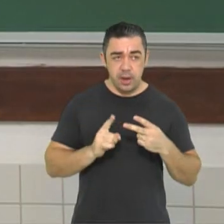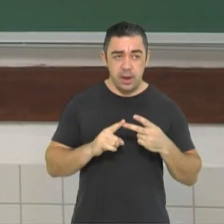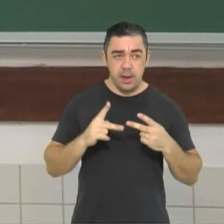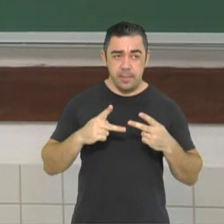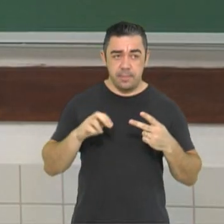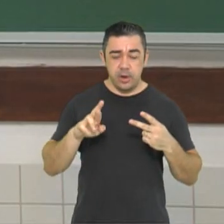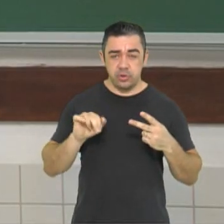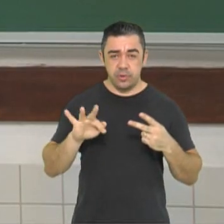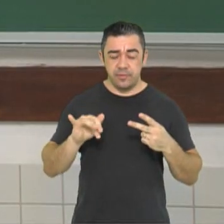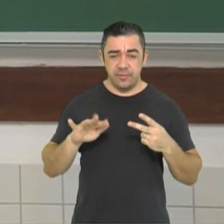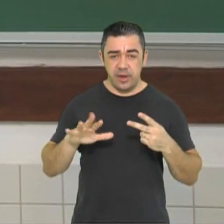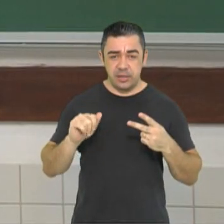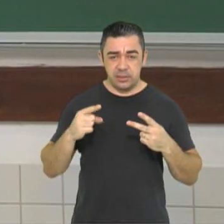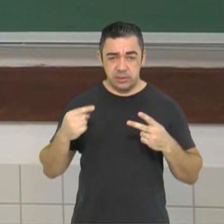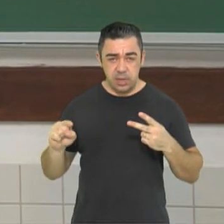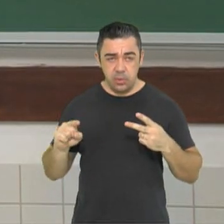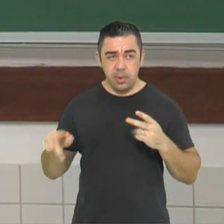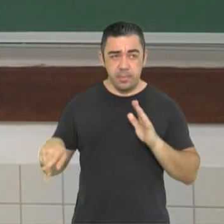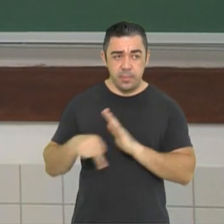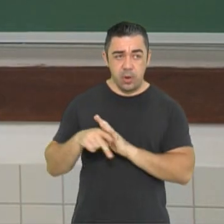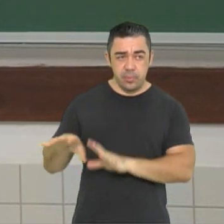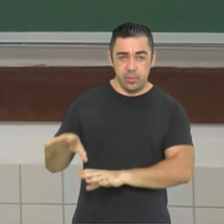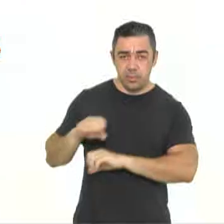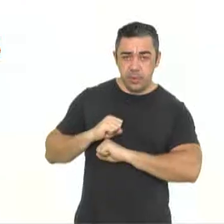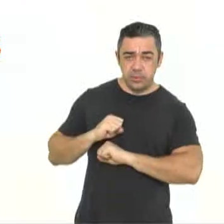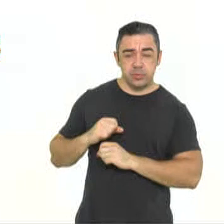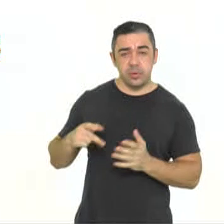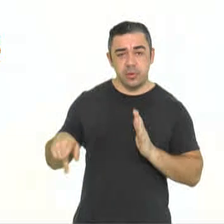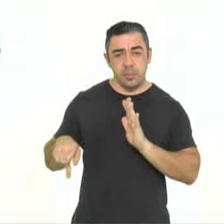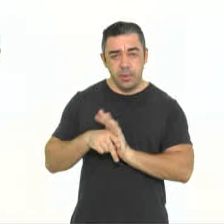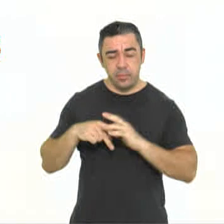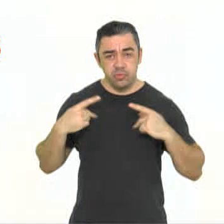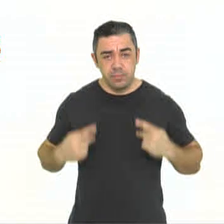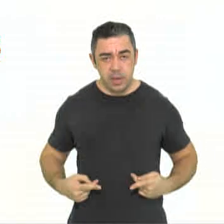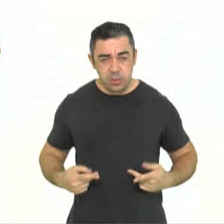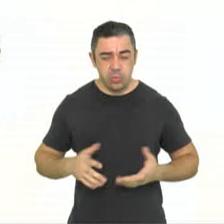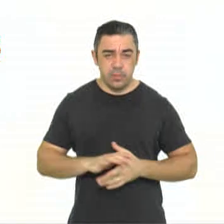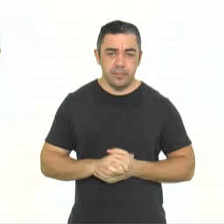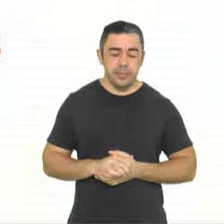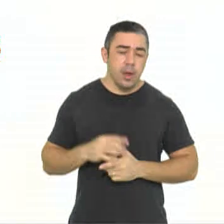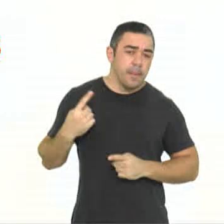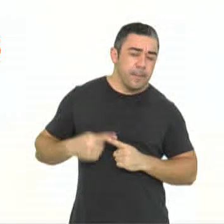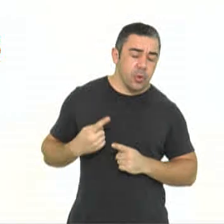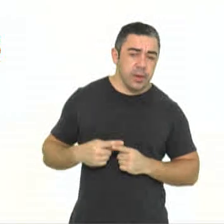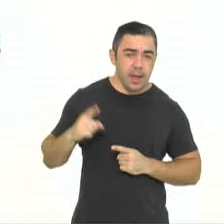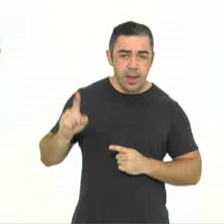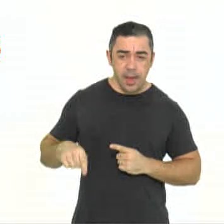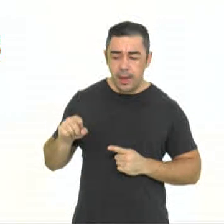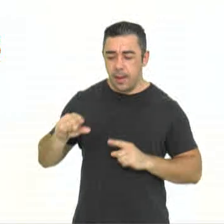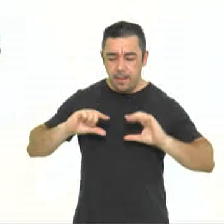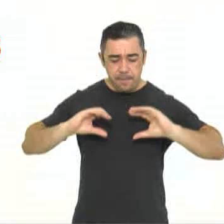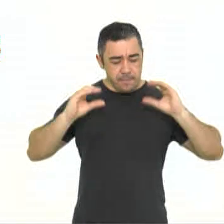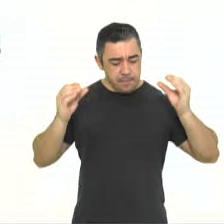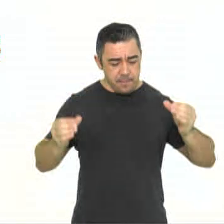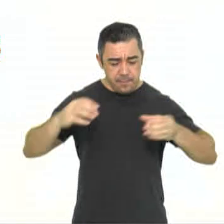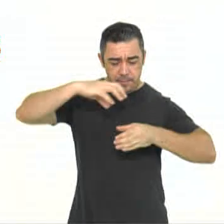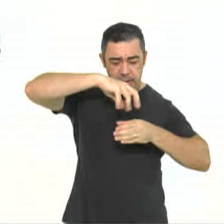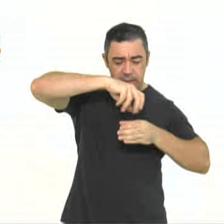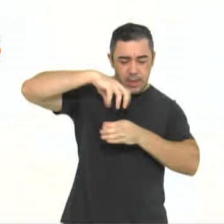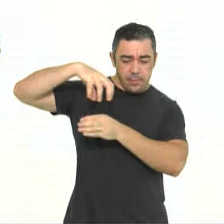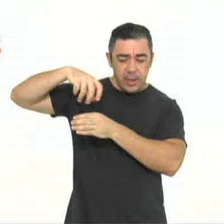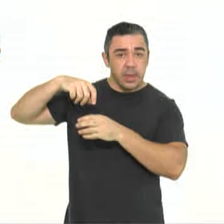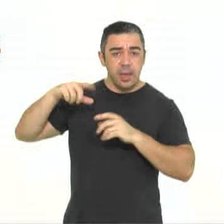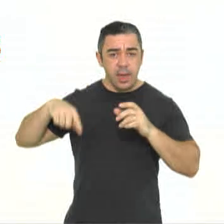falamos sobre eufemismo. Então nós temos o quê? A personificação, porque atribui-se às mangueiras atitudes de